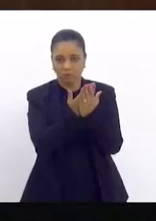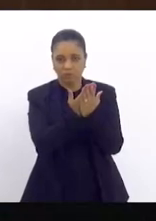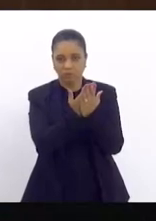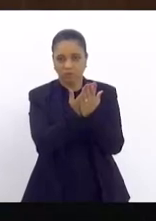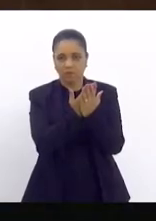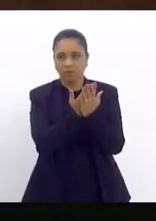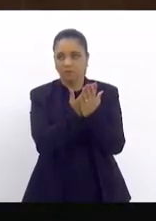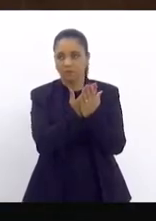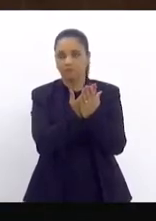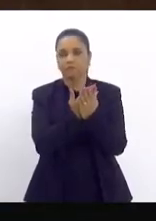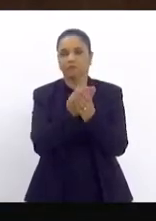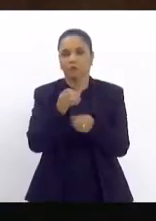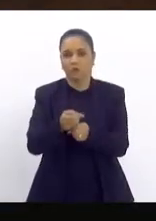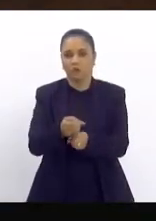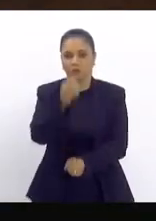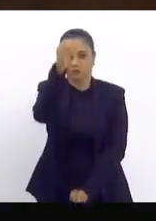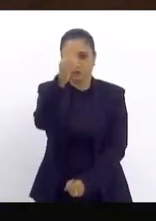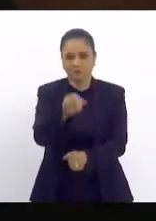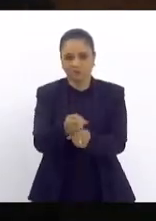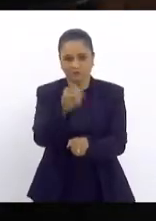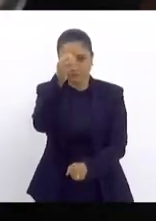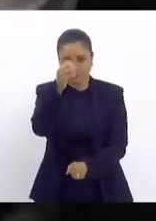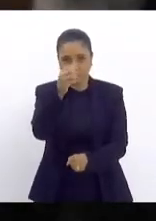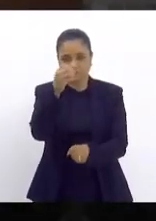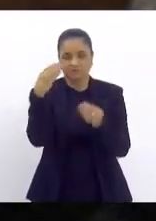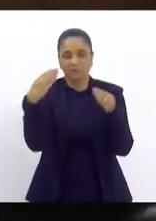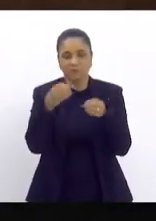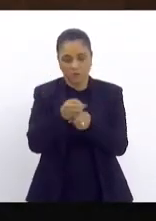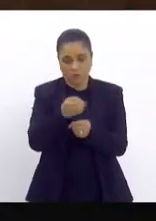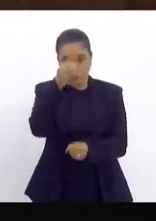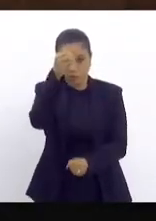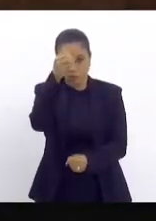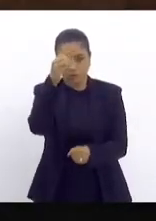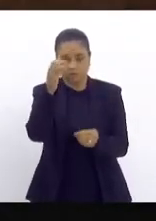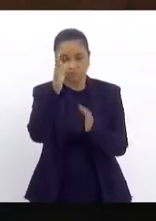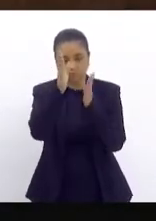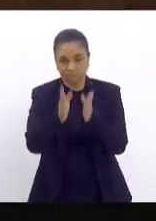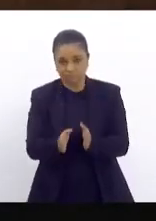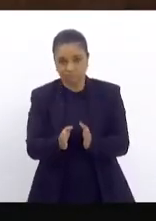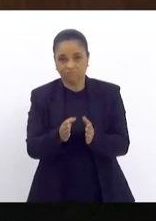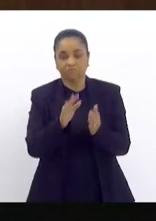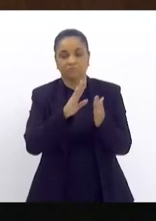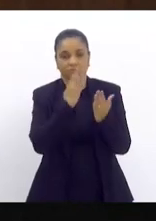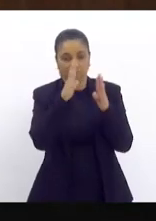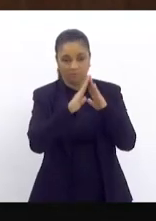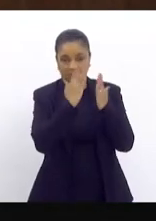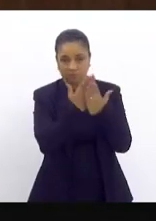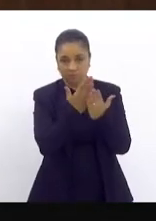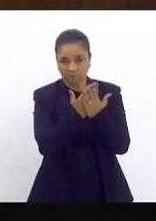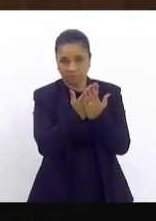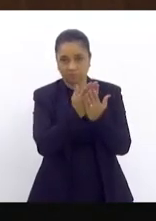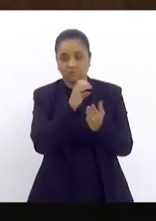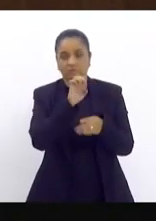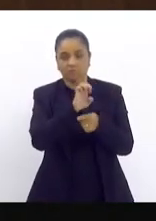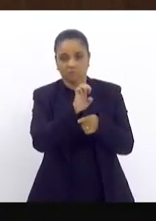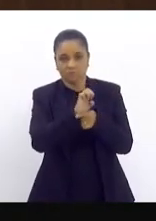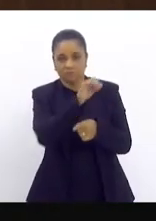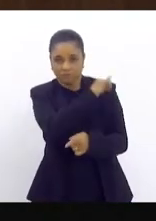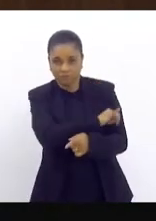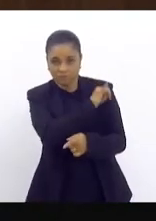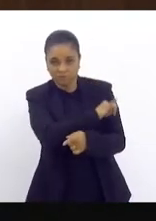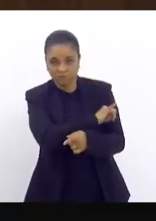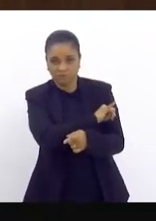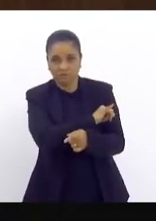âmbito do estado do Rio de Janeiro. É pena, senhora Presidente, que o deputado Munir Neto não faça esse projeto para os acima